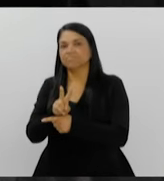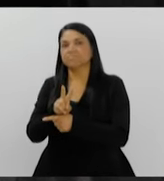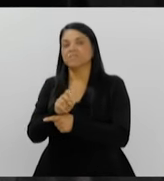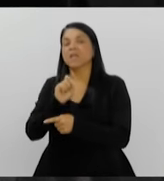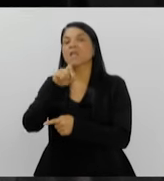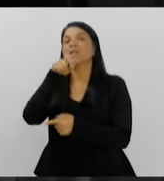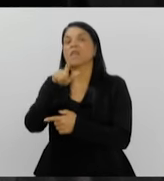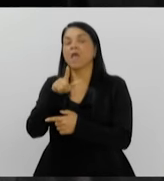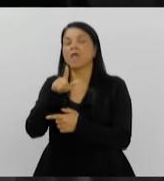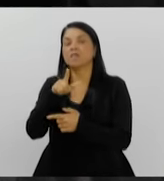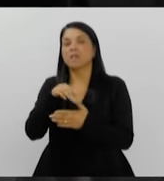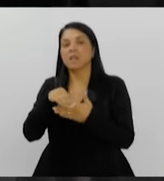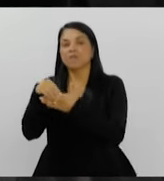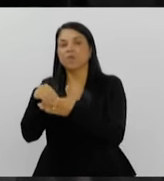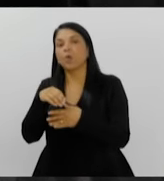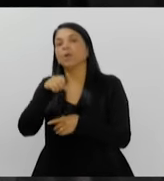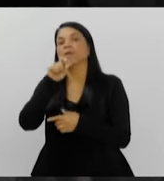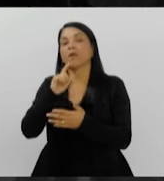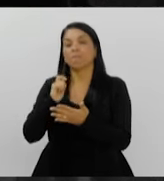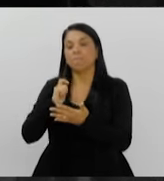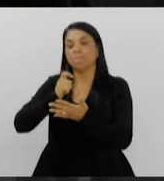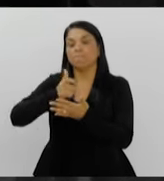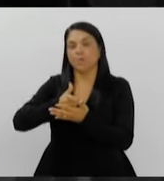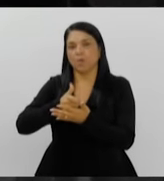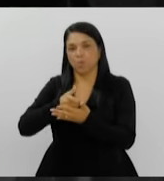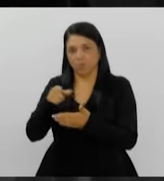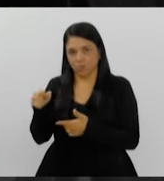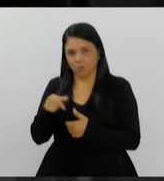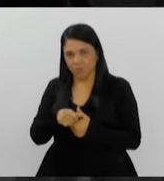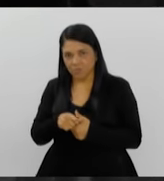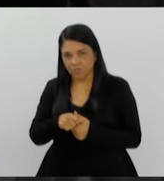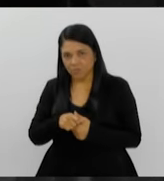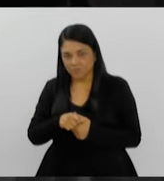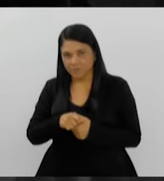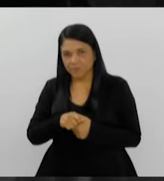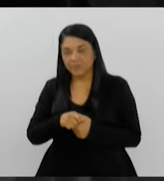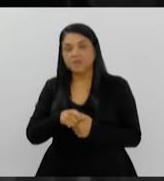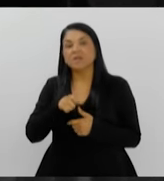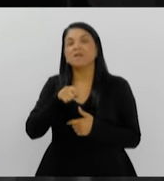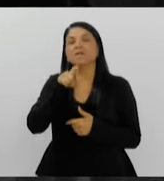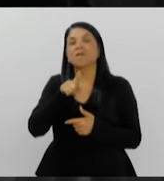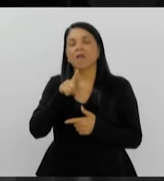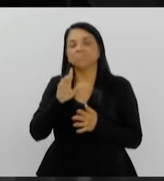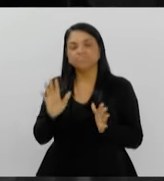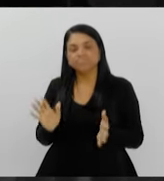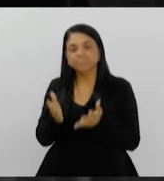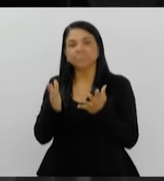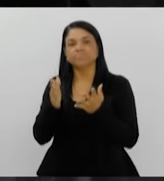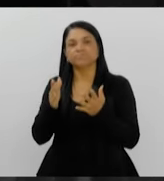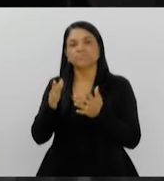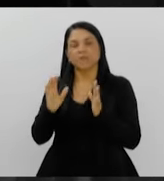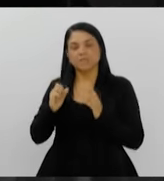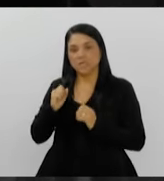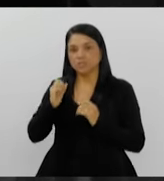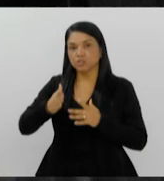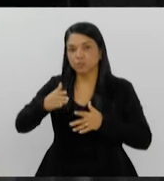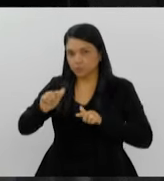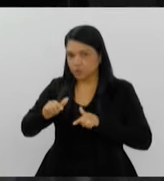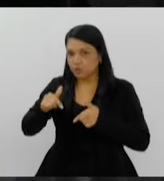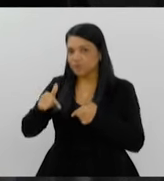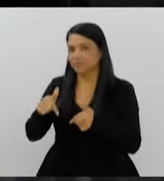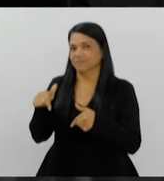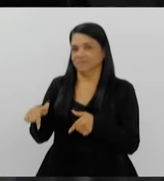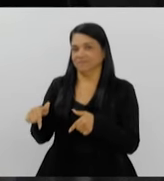seguranças e quem alimentou E fomentou essas atitudes para